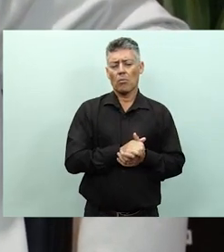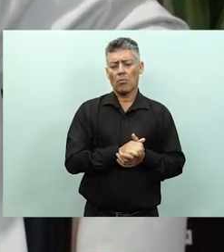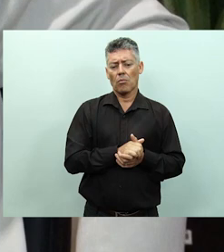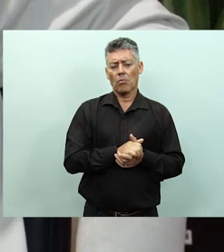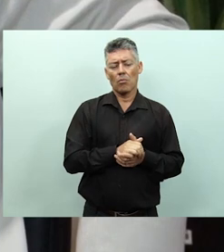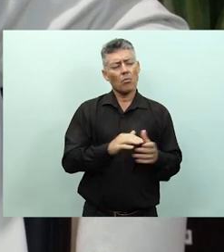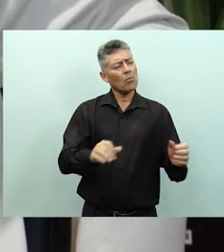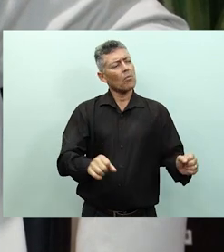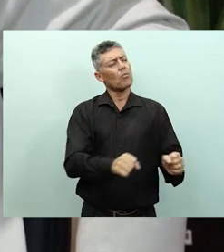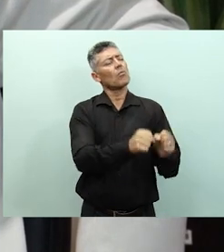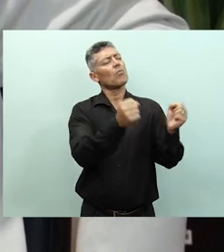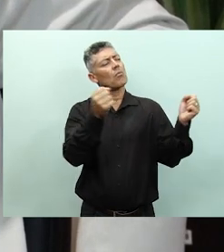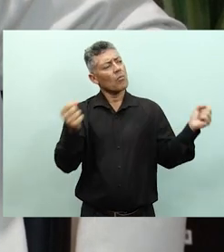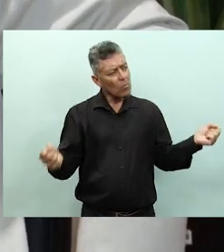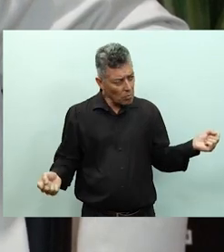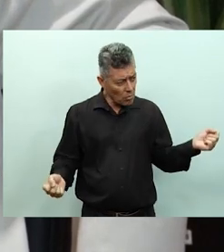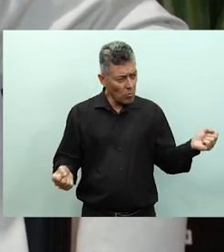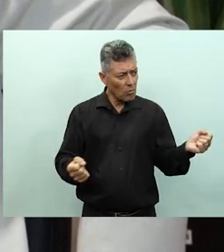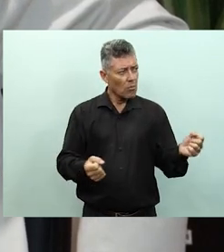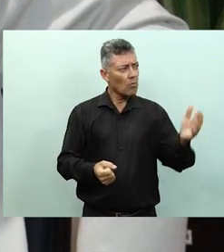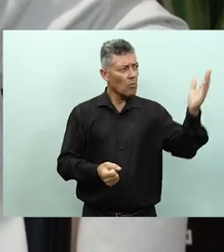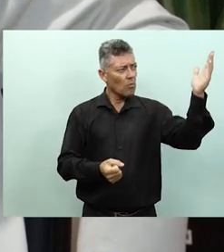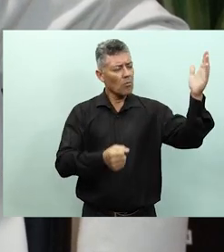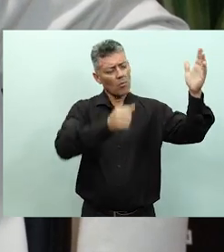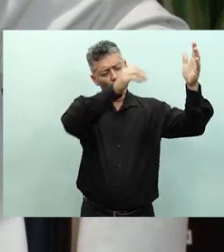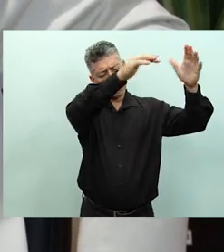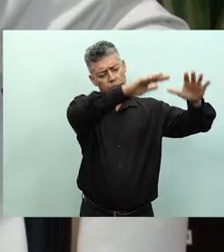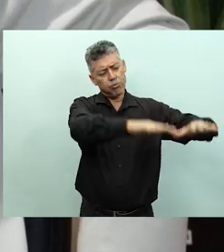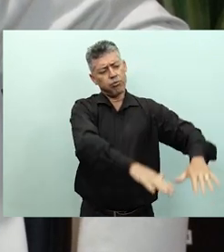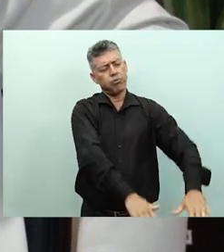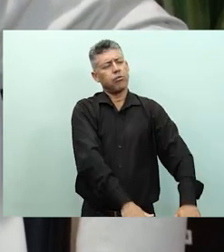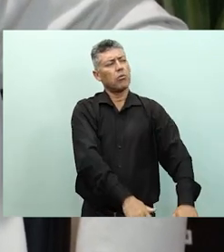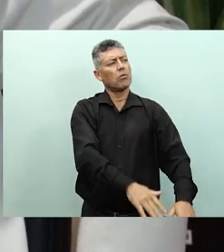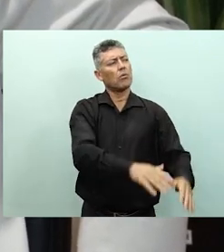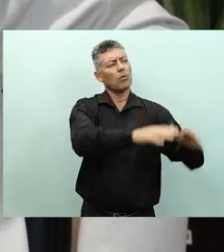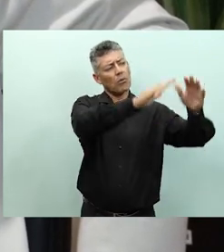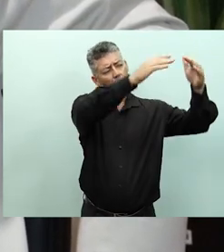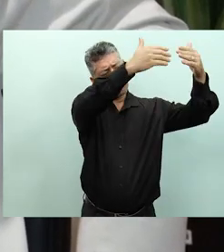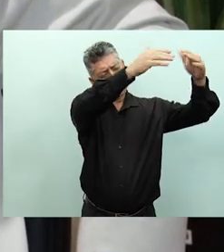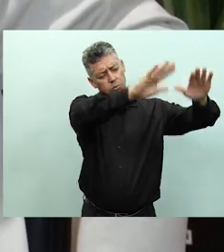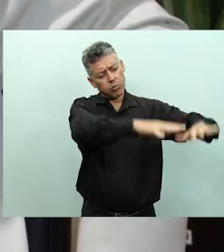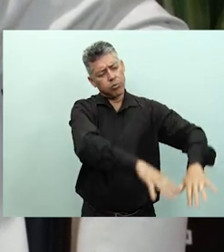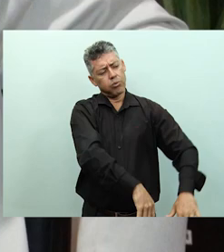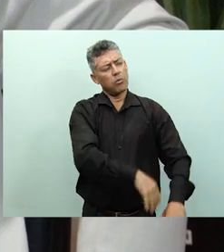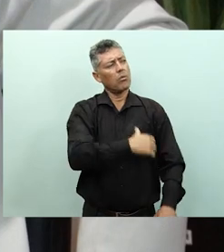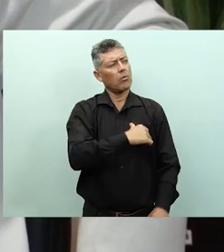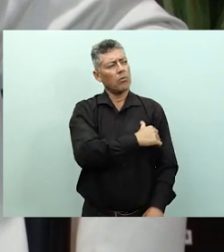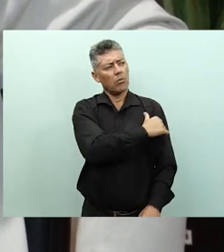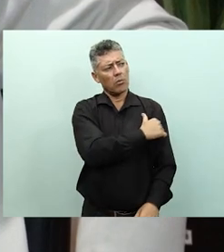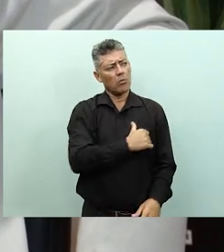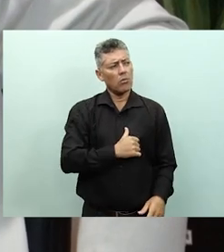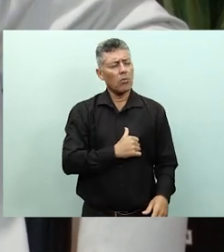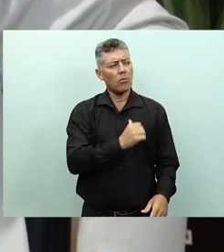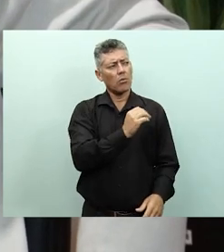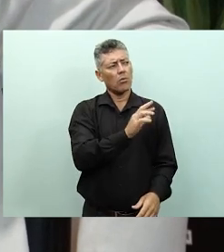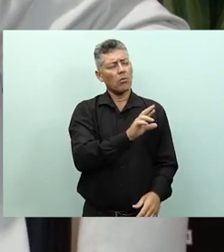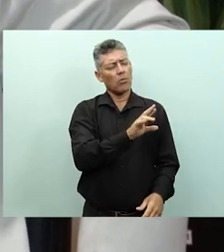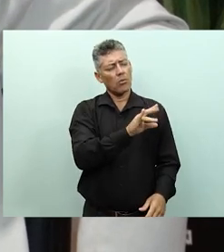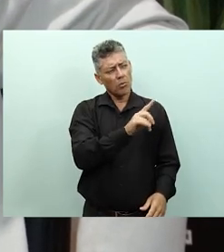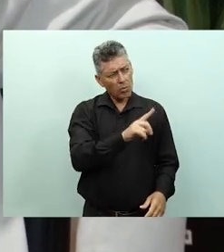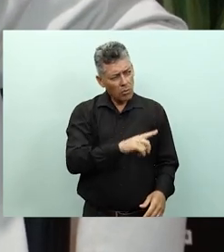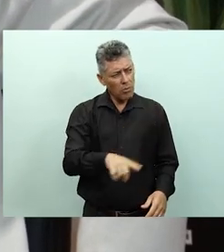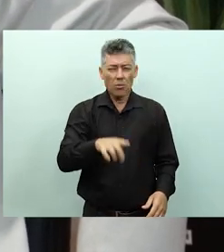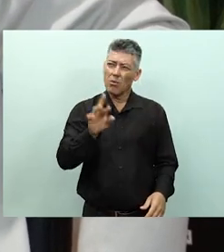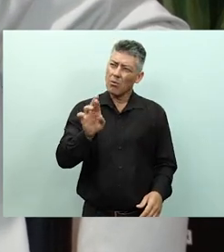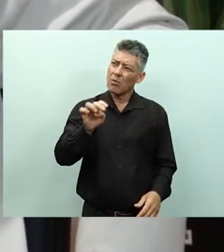o rompimento do açude de Santa Cruz, da barragem de Santa Cruz, de Santa Cruz do Inharé, que deixou o Rio